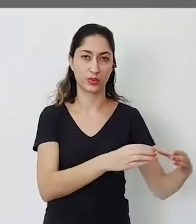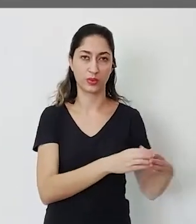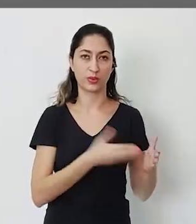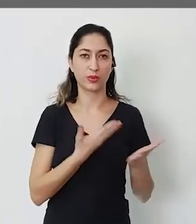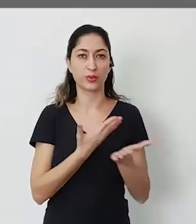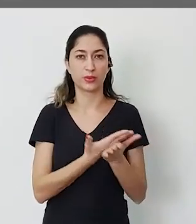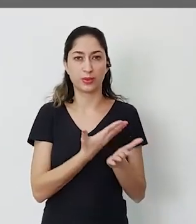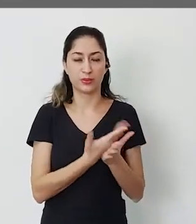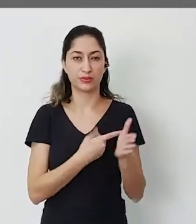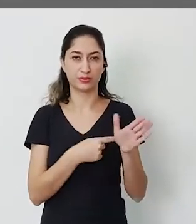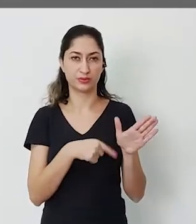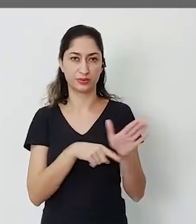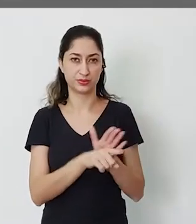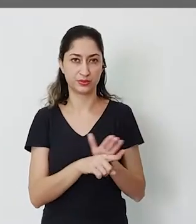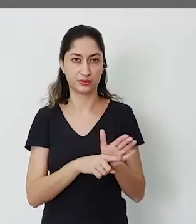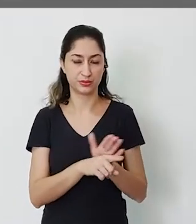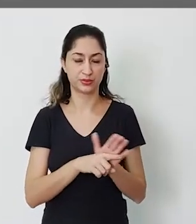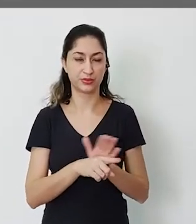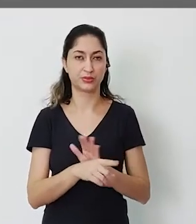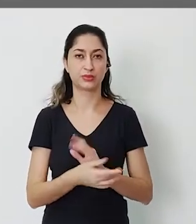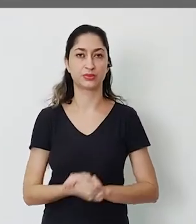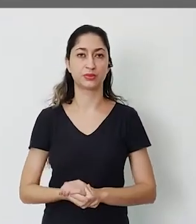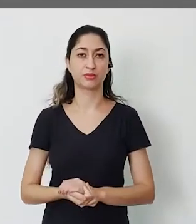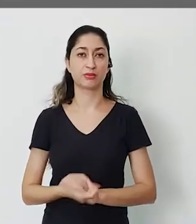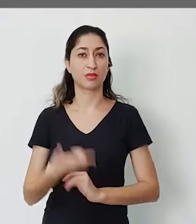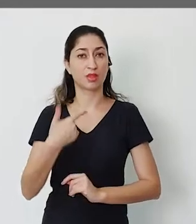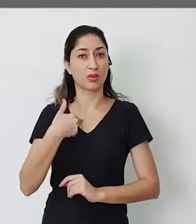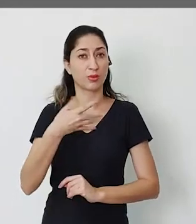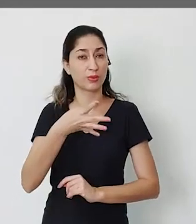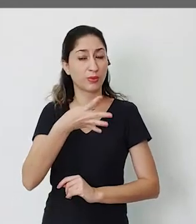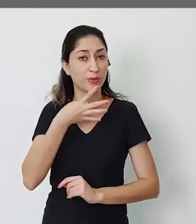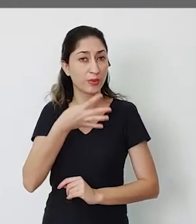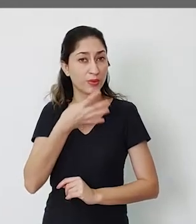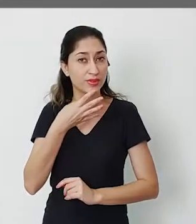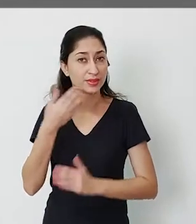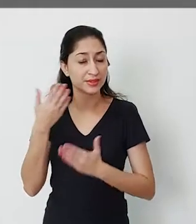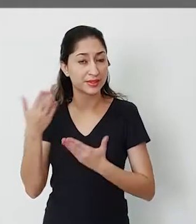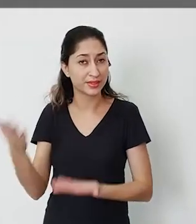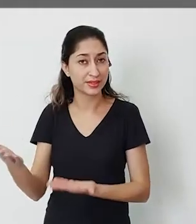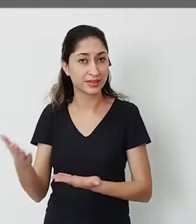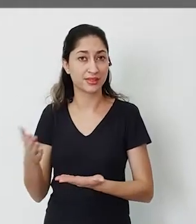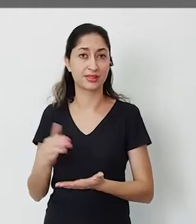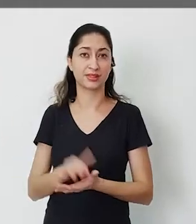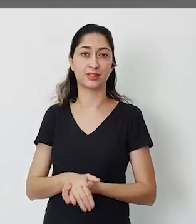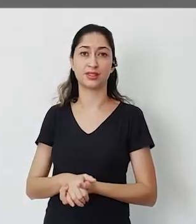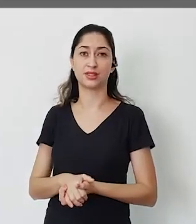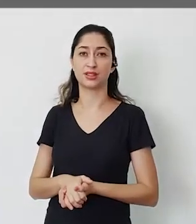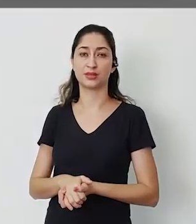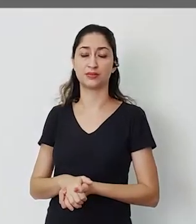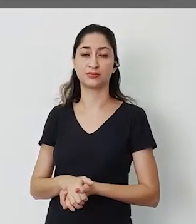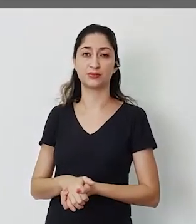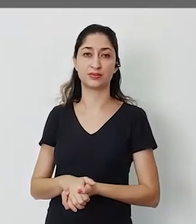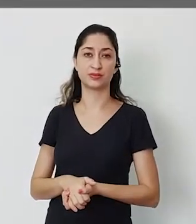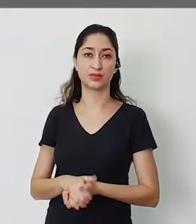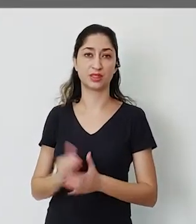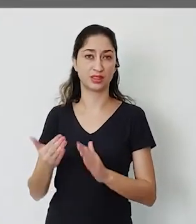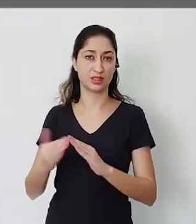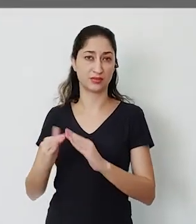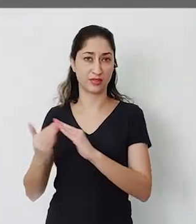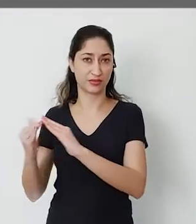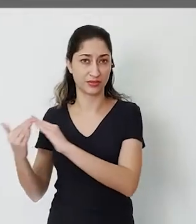E que eu acho que é uma coisa de um movimento também, né, que a gente faz, e que está fora